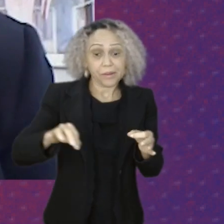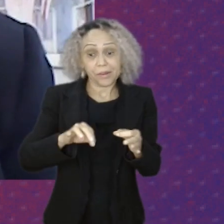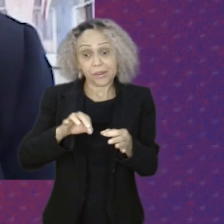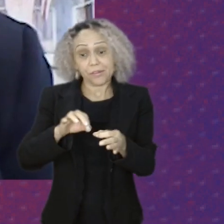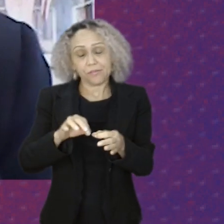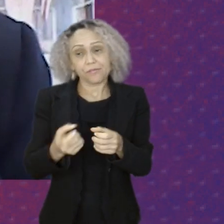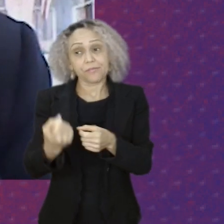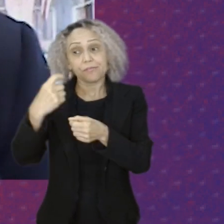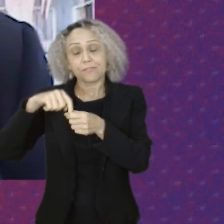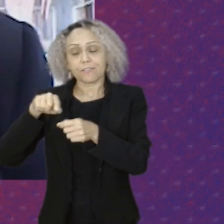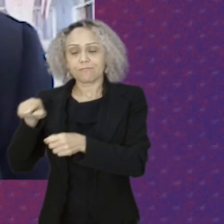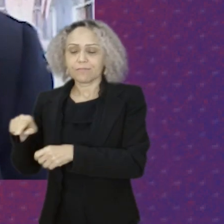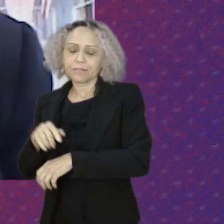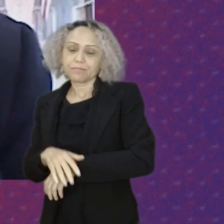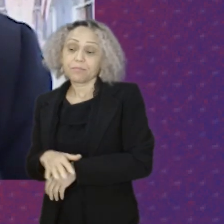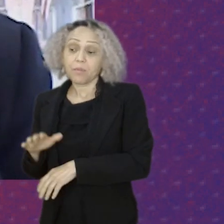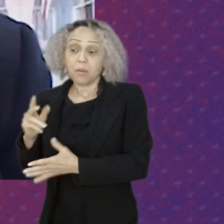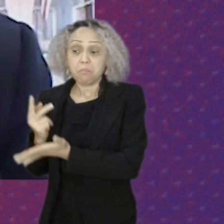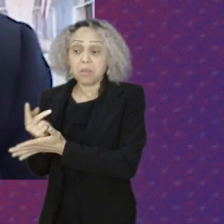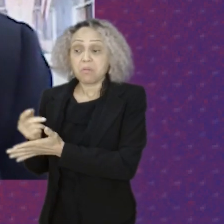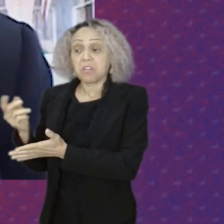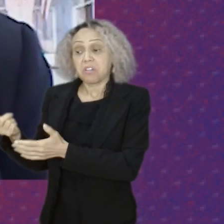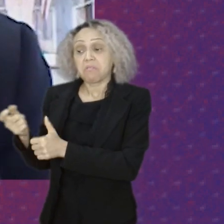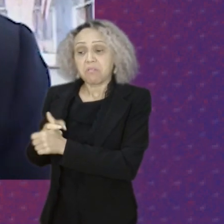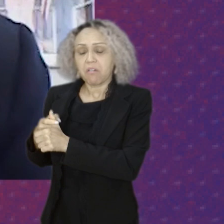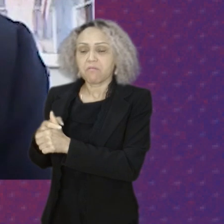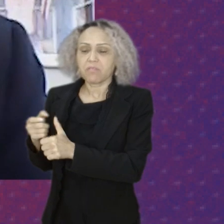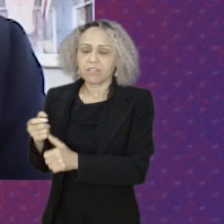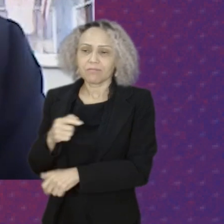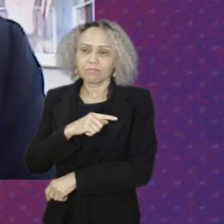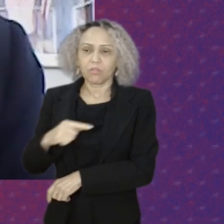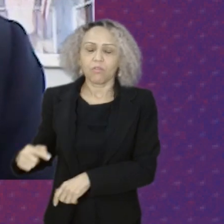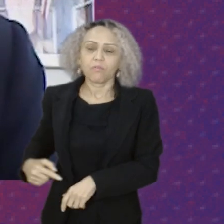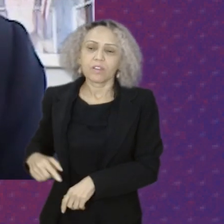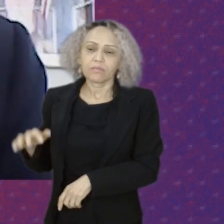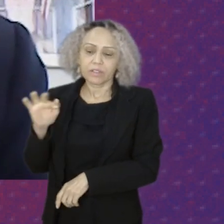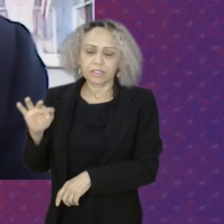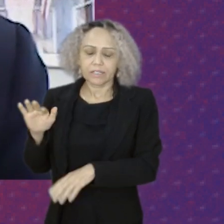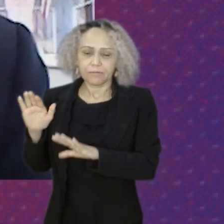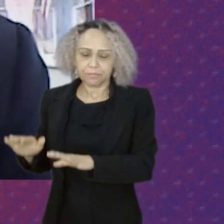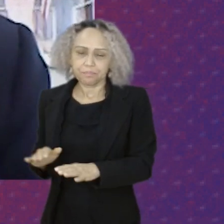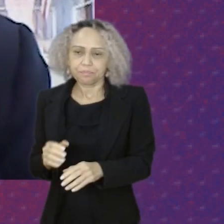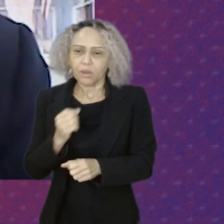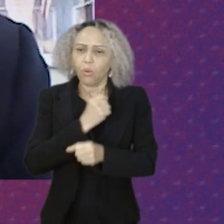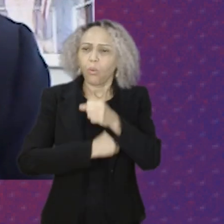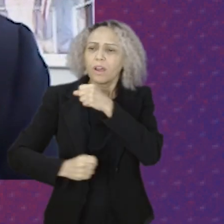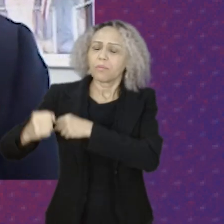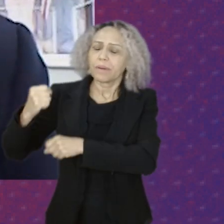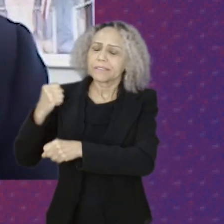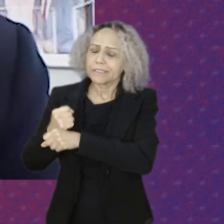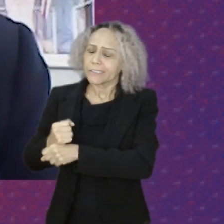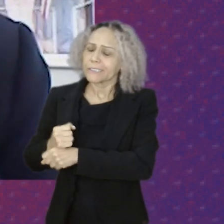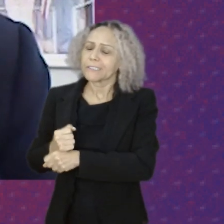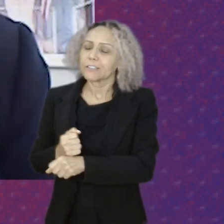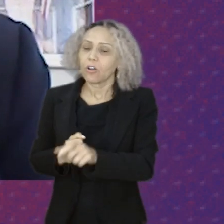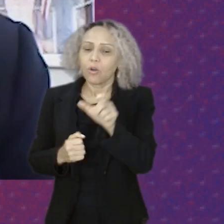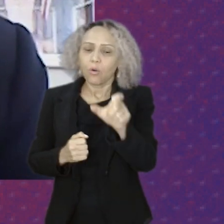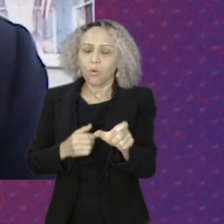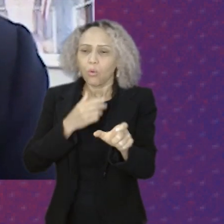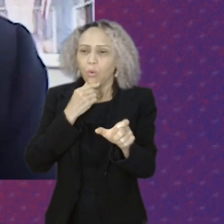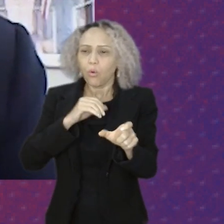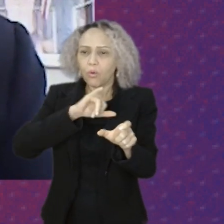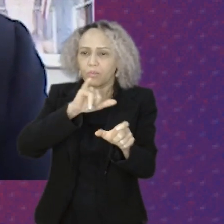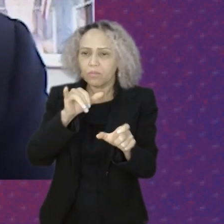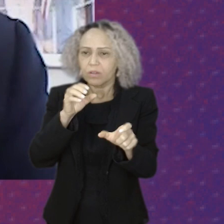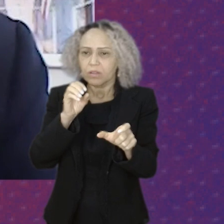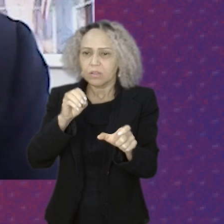Na outra questão da violência, ano passado, né, em 2022, tivemos o assassinato de Jonathan, que foi em uma